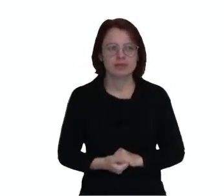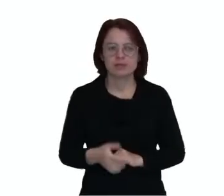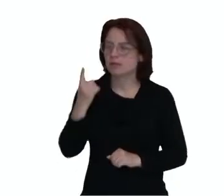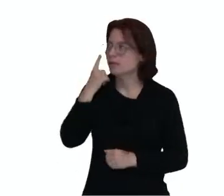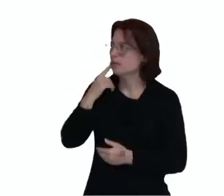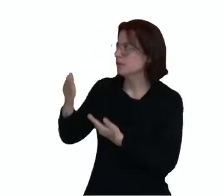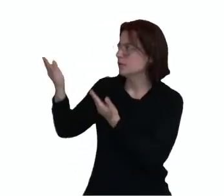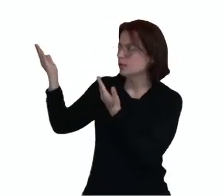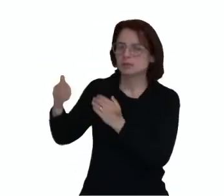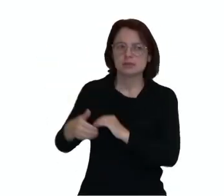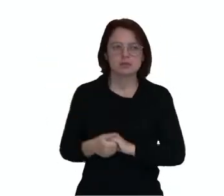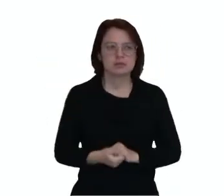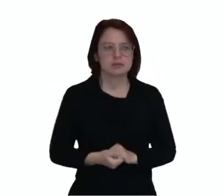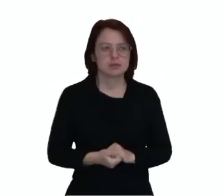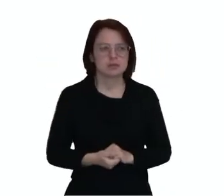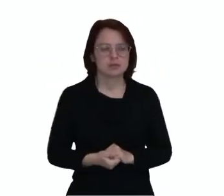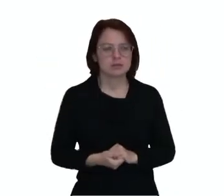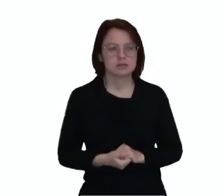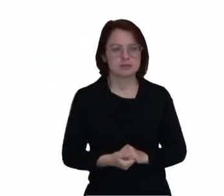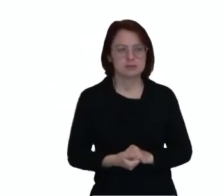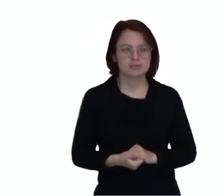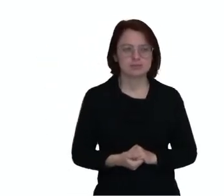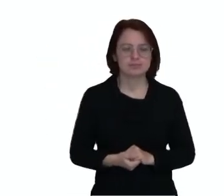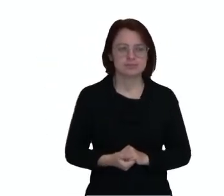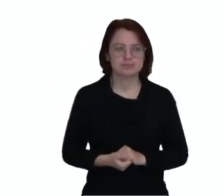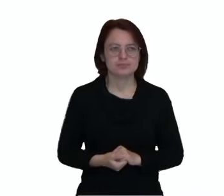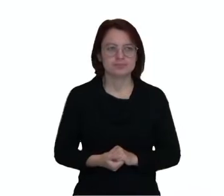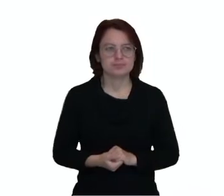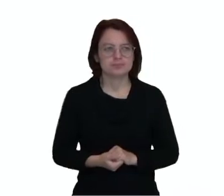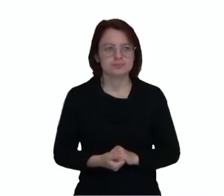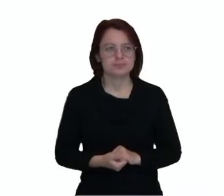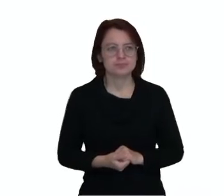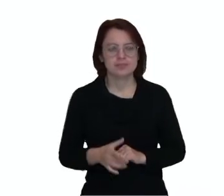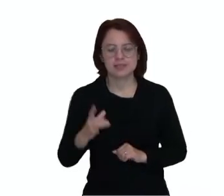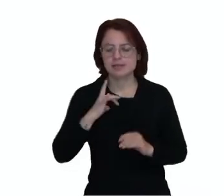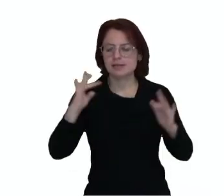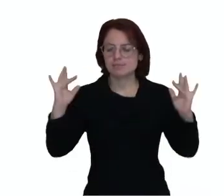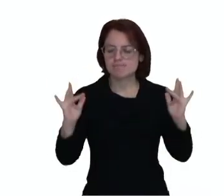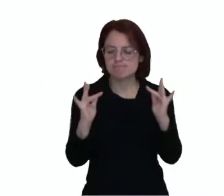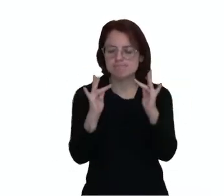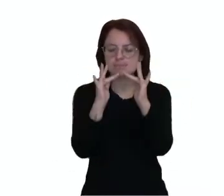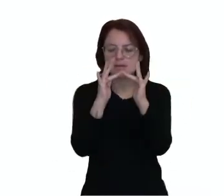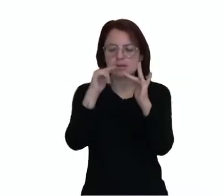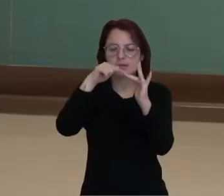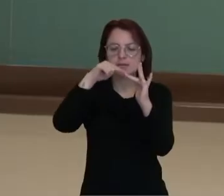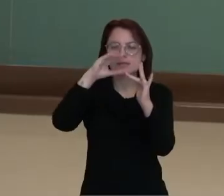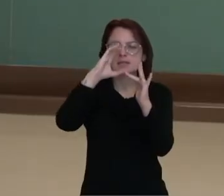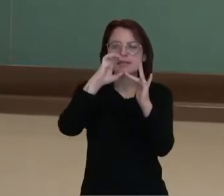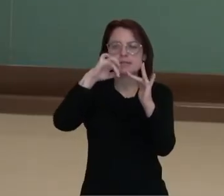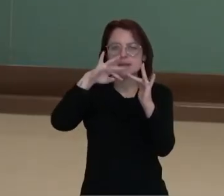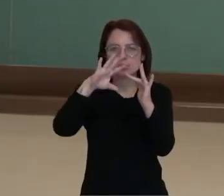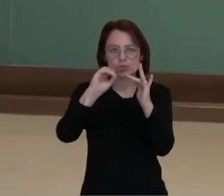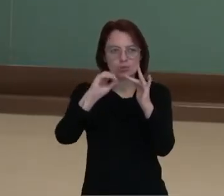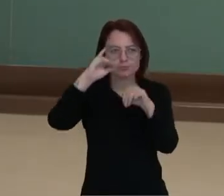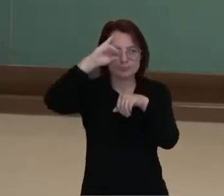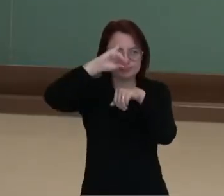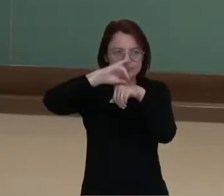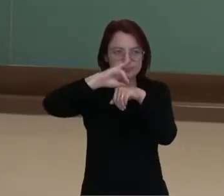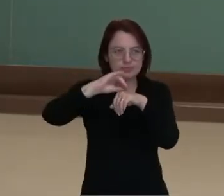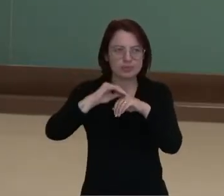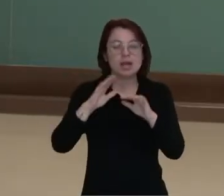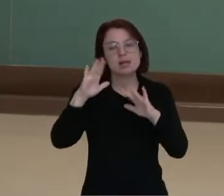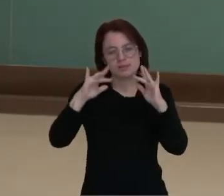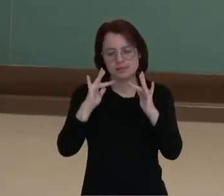nós vamos ter a cópia. Então, são chamadas de cromátides irmãs. E elas são unidas no centrômero, geralmente no meio, mas pode